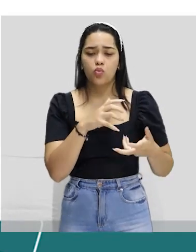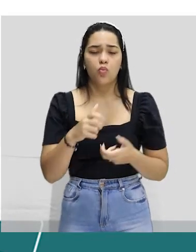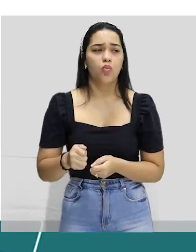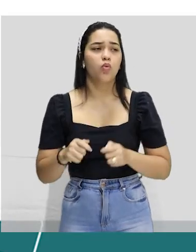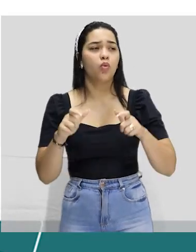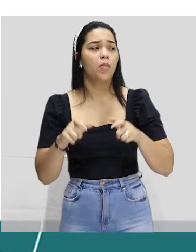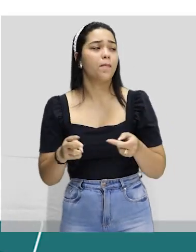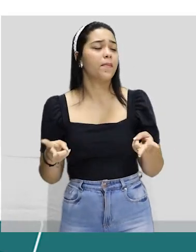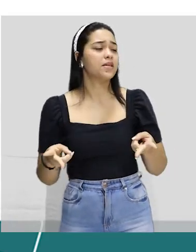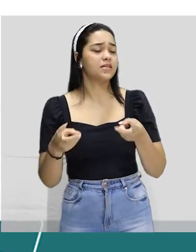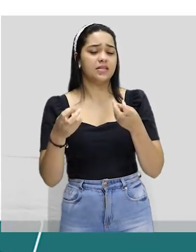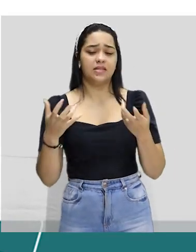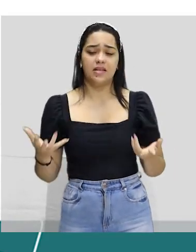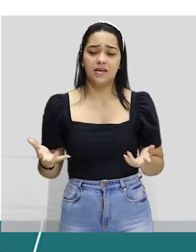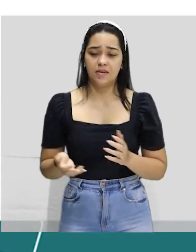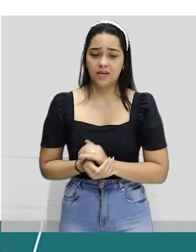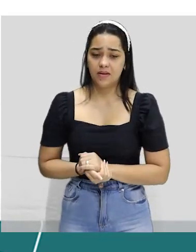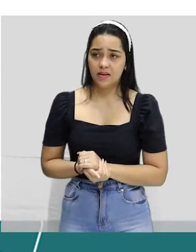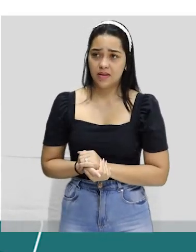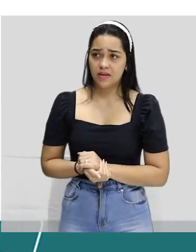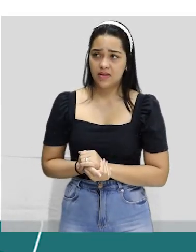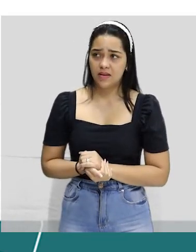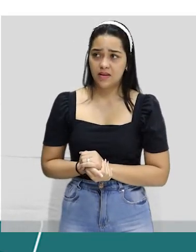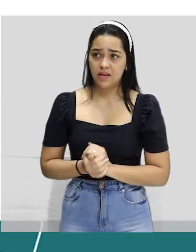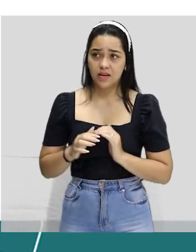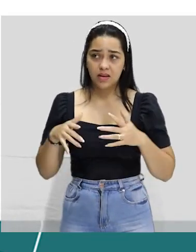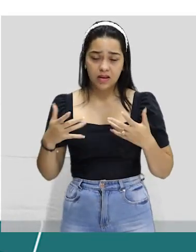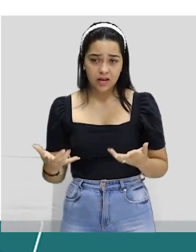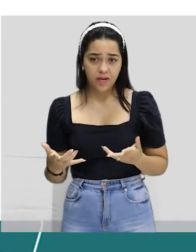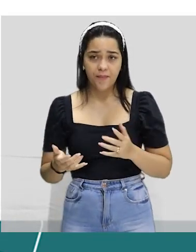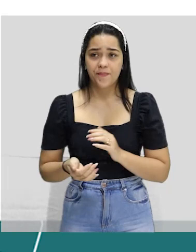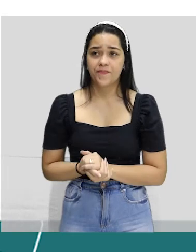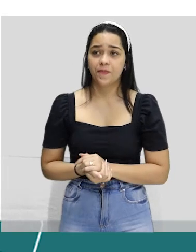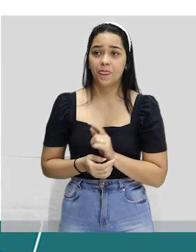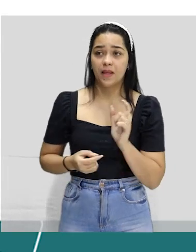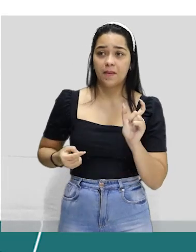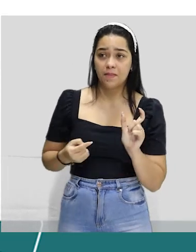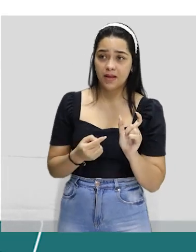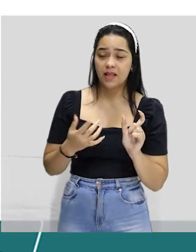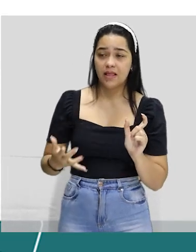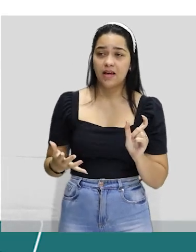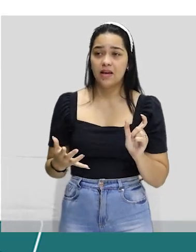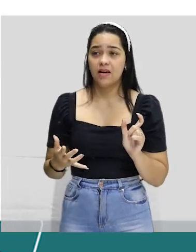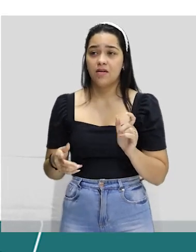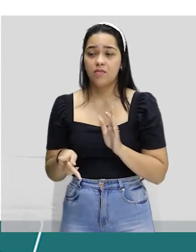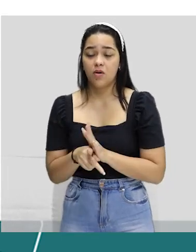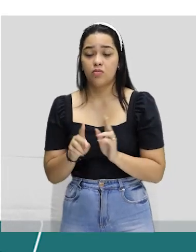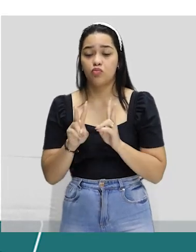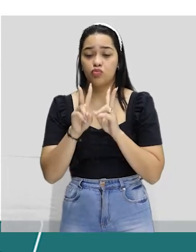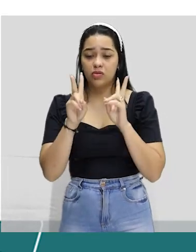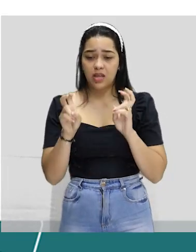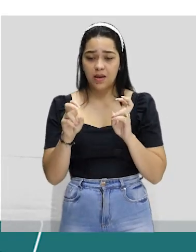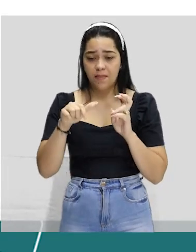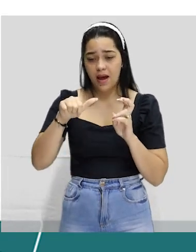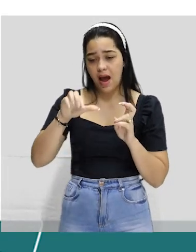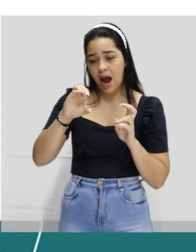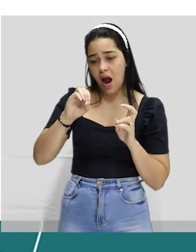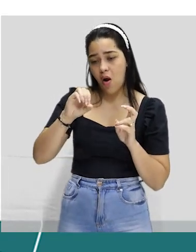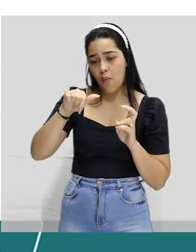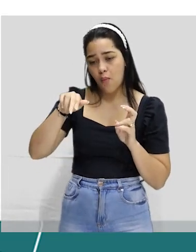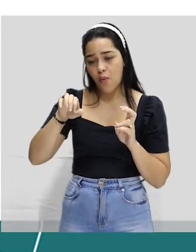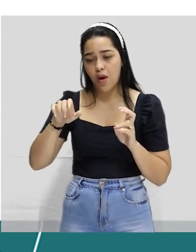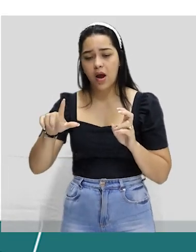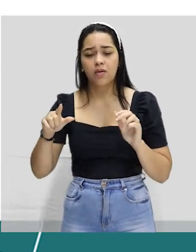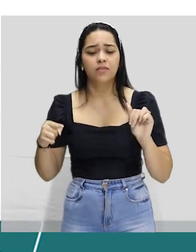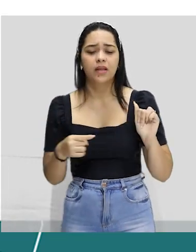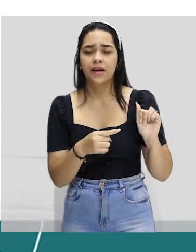qual percebe. Olha só, eu destaquei ao qual. A palavra, né, no caso, o termo em negrito é um